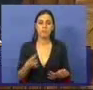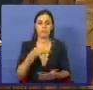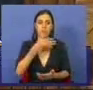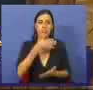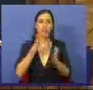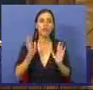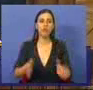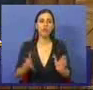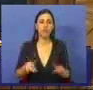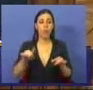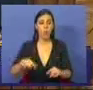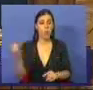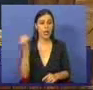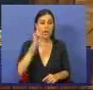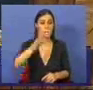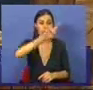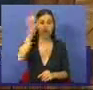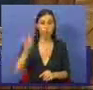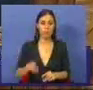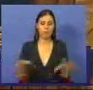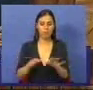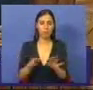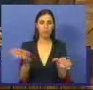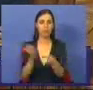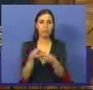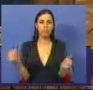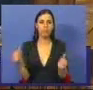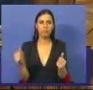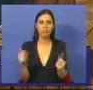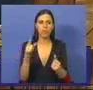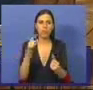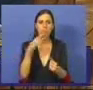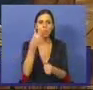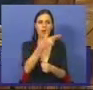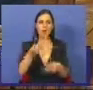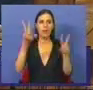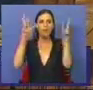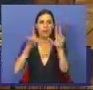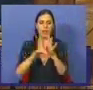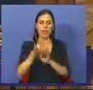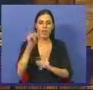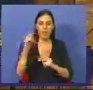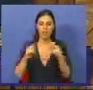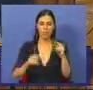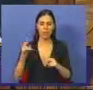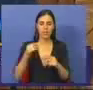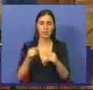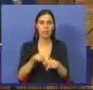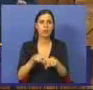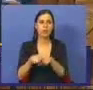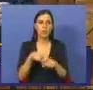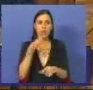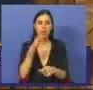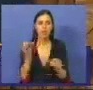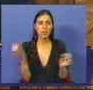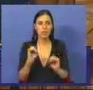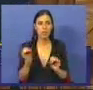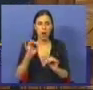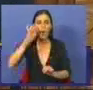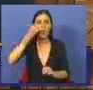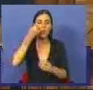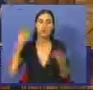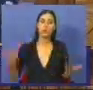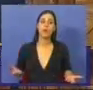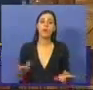interveio já durante o dia de hoje acerca do desaparecimento de uma frase na lei do financiamento dos partidos, dizendo que ela não tinha